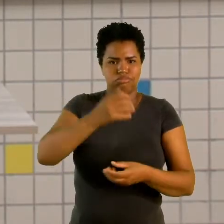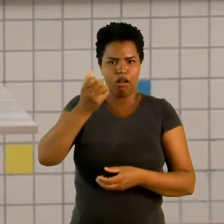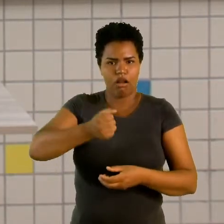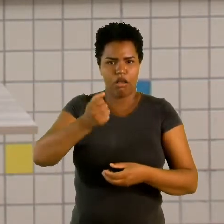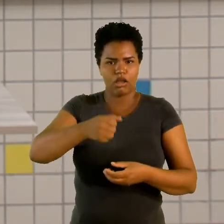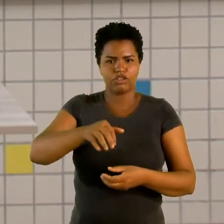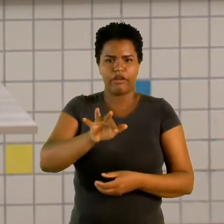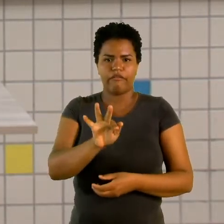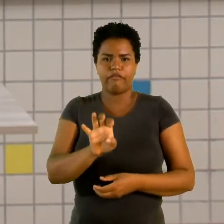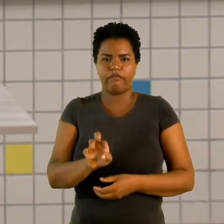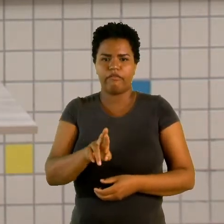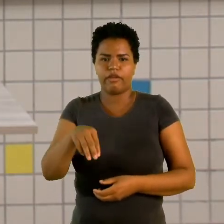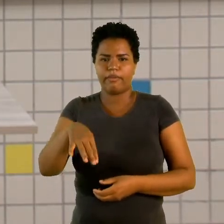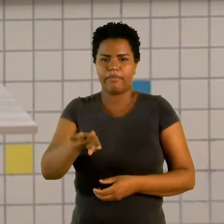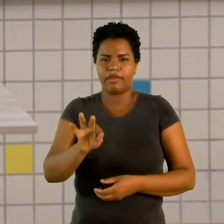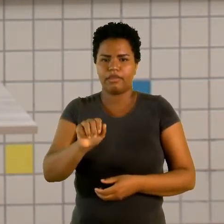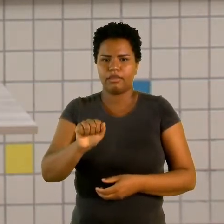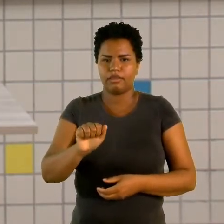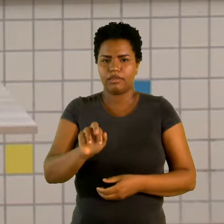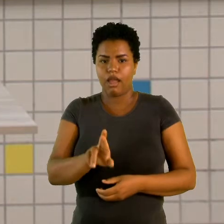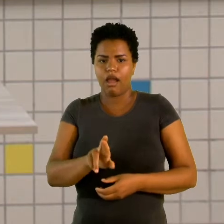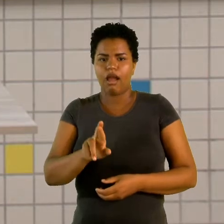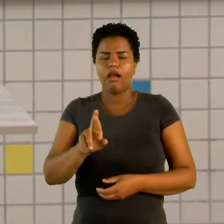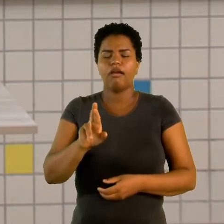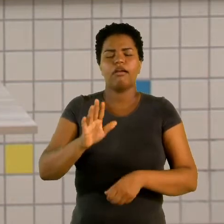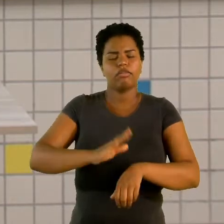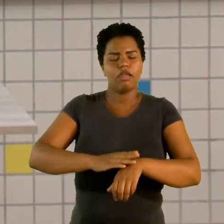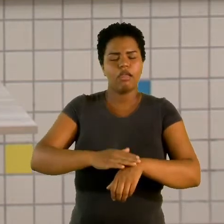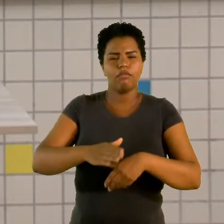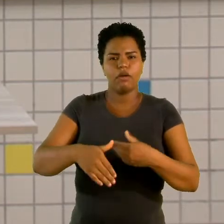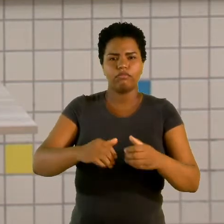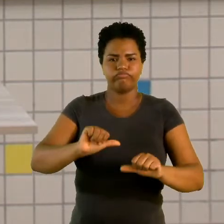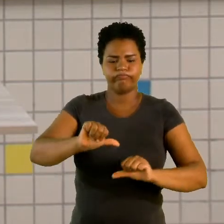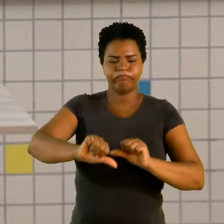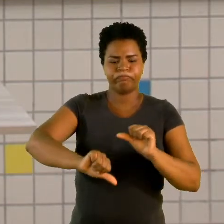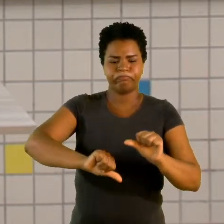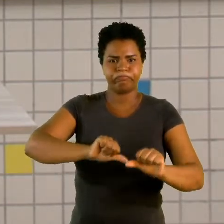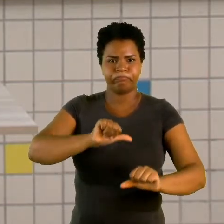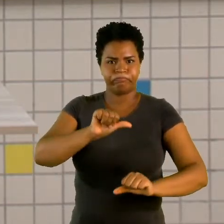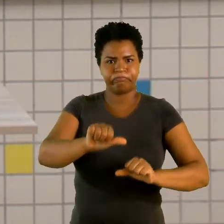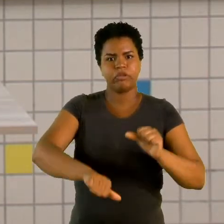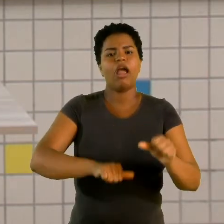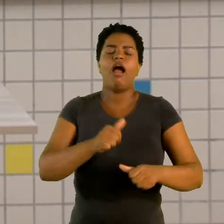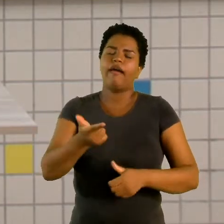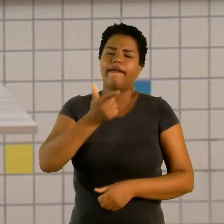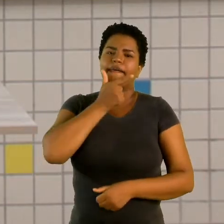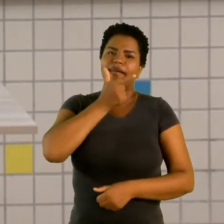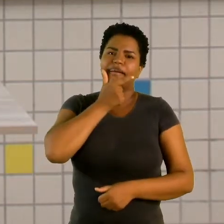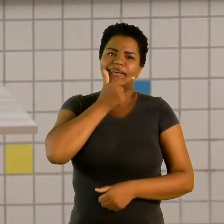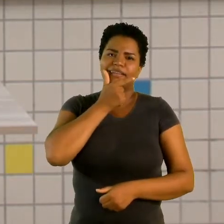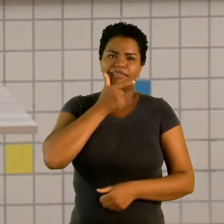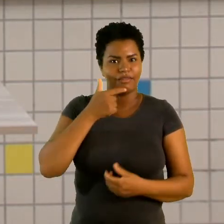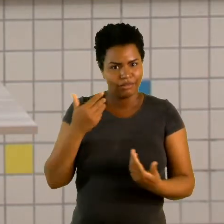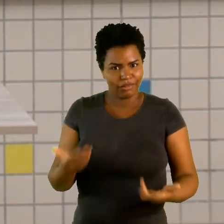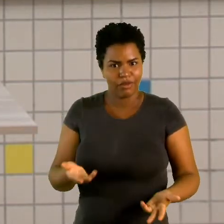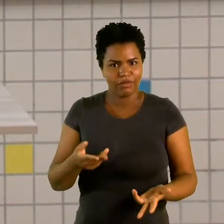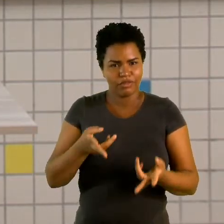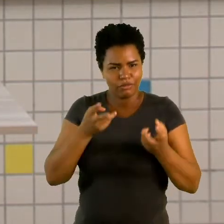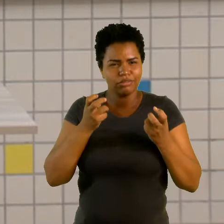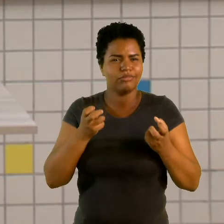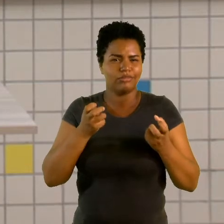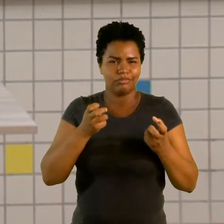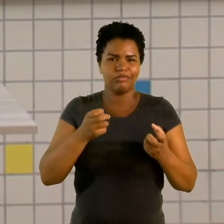depois de fermentado, coalhado, ele vai se transformar em queijo. Não é assim? Quem já observou um queijo?